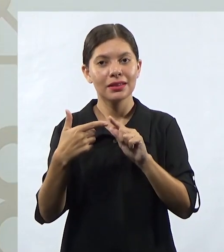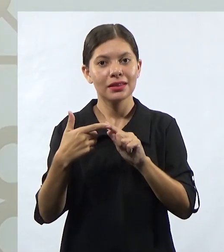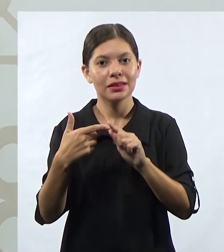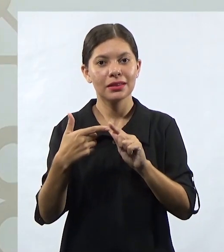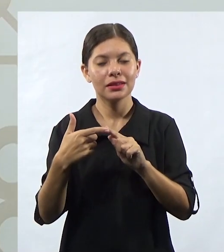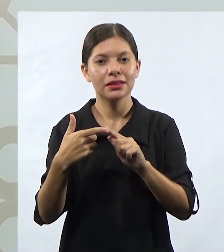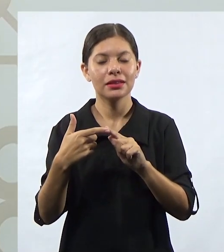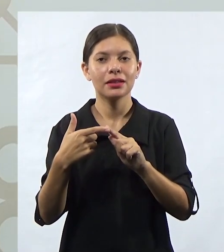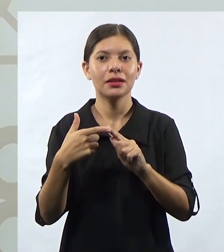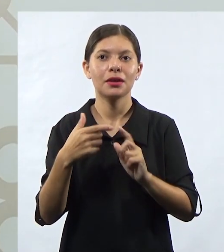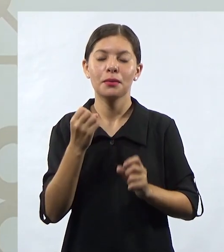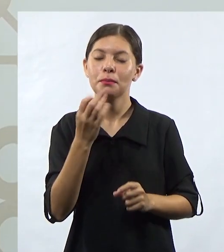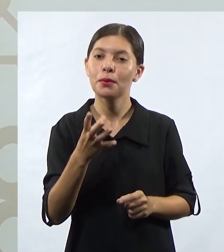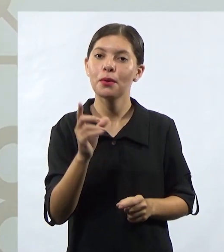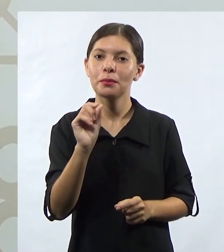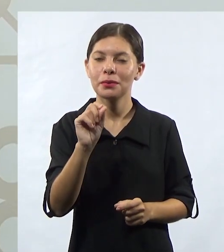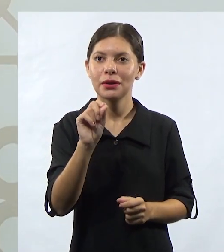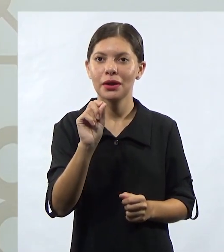evidentemente, significa que você